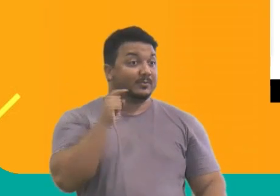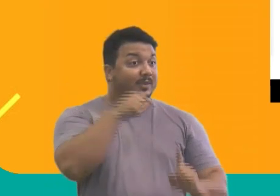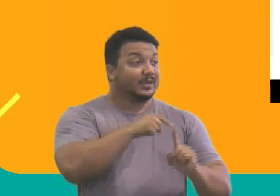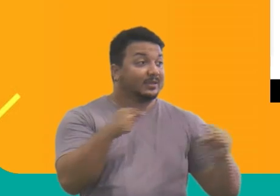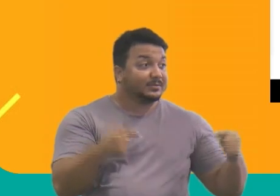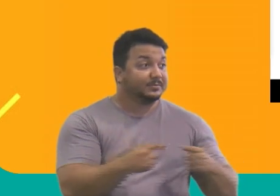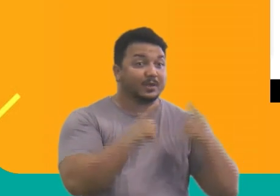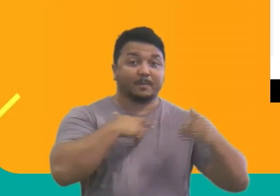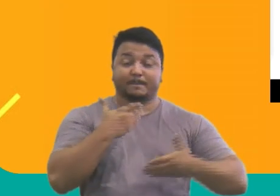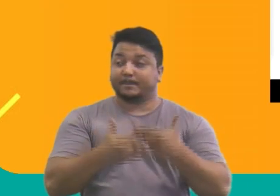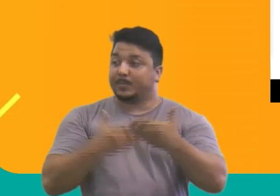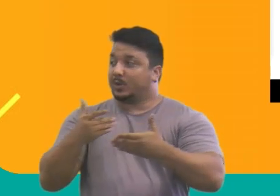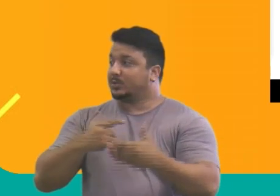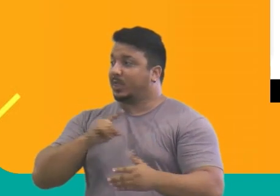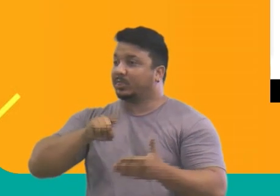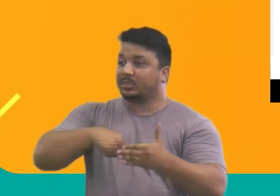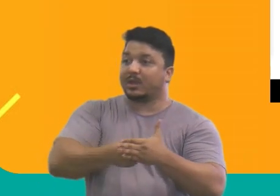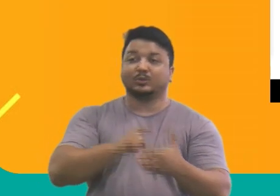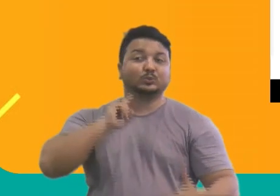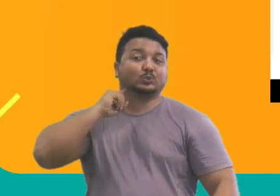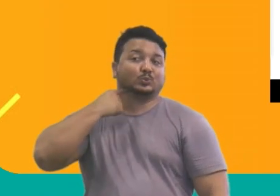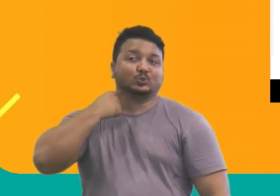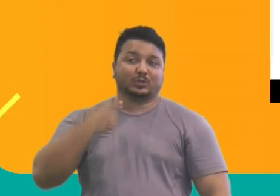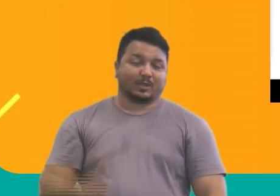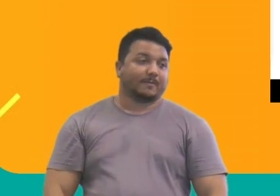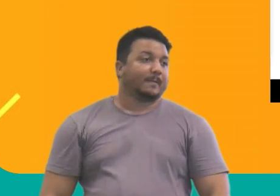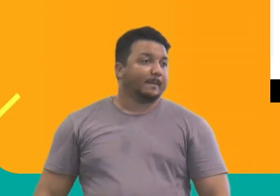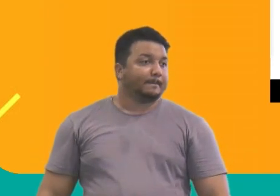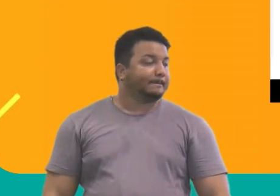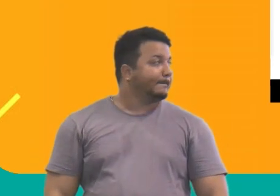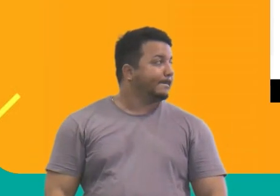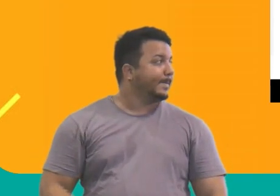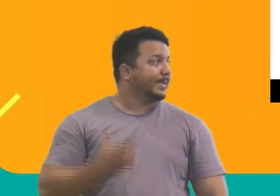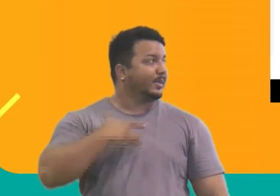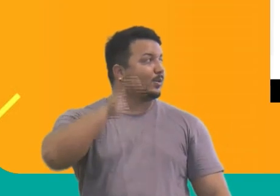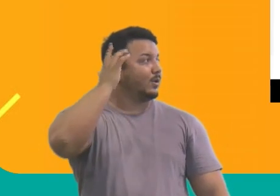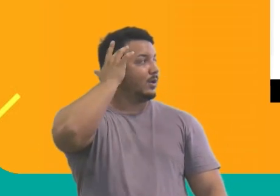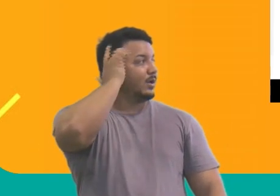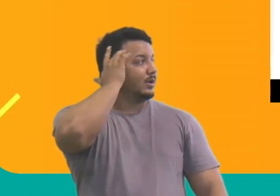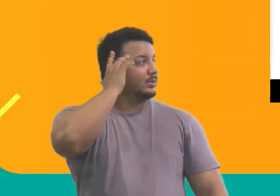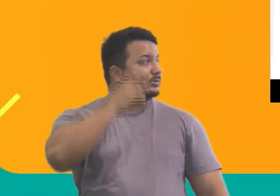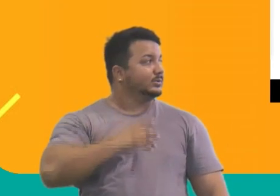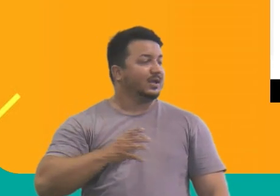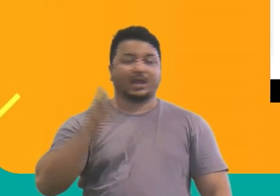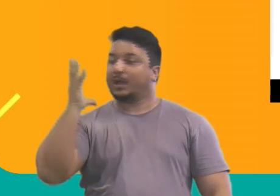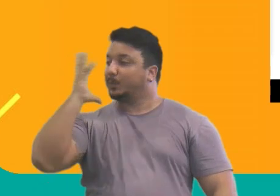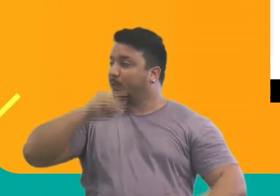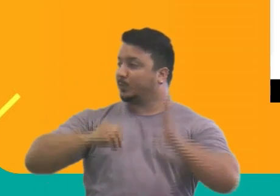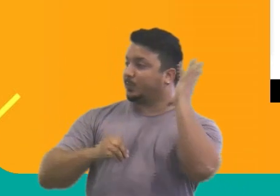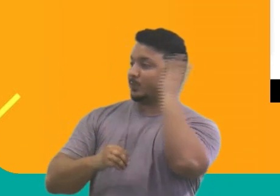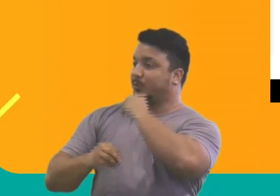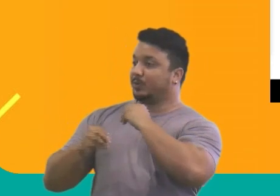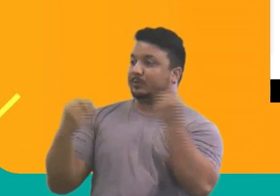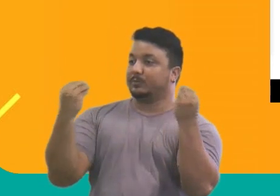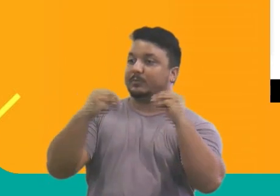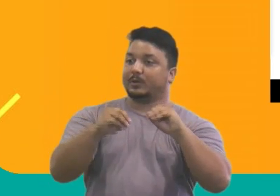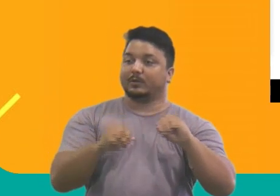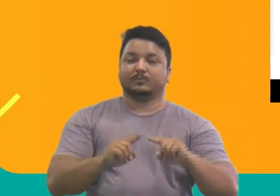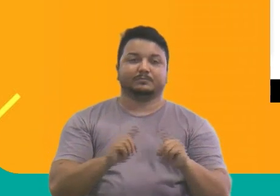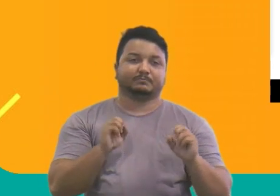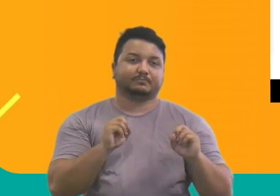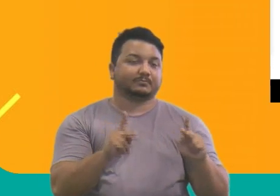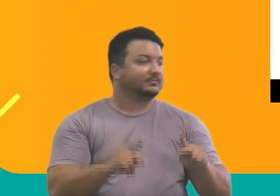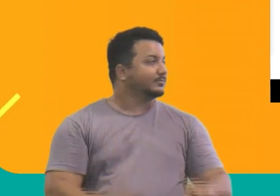indicativo de um processo de contaminação. Crente que a minha lagoa estava bem decoradinha e linda. Mas tudo